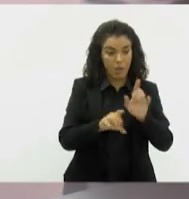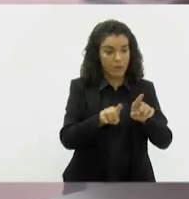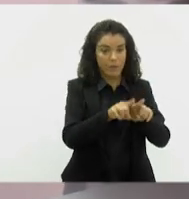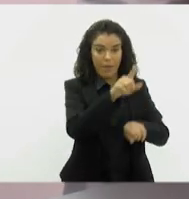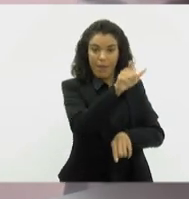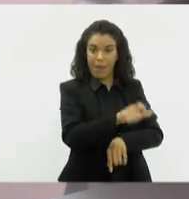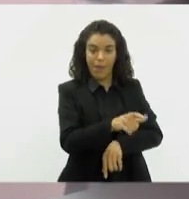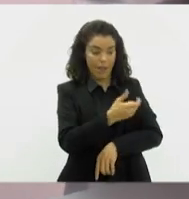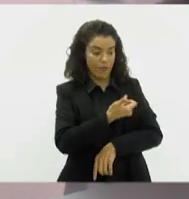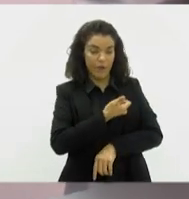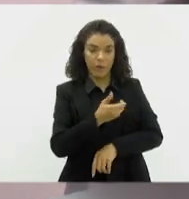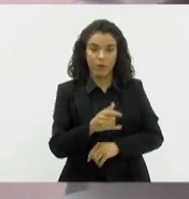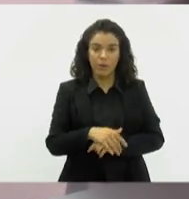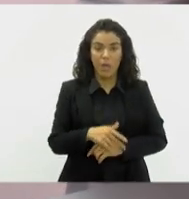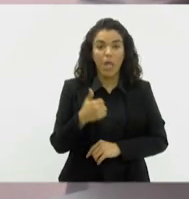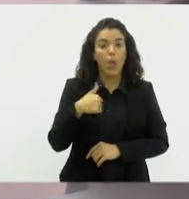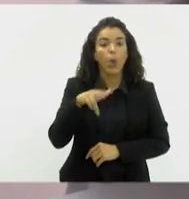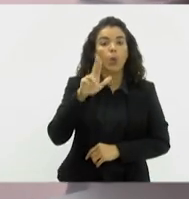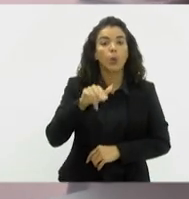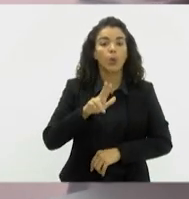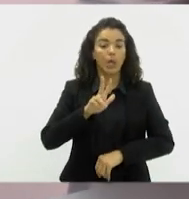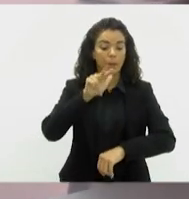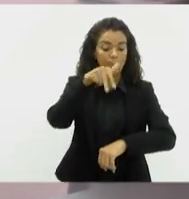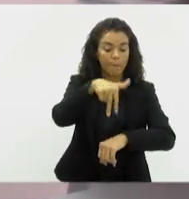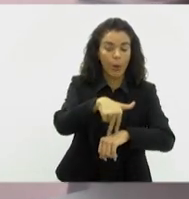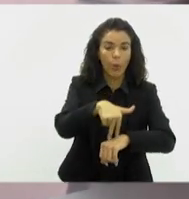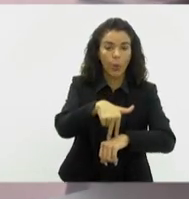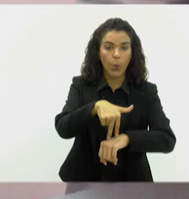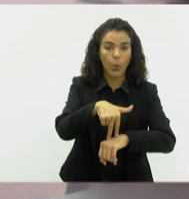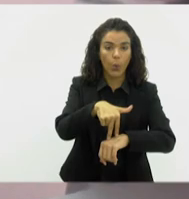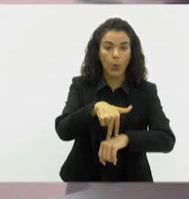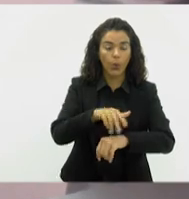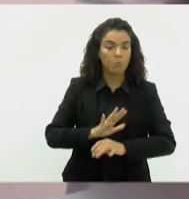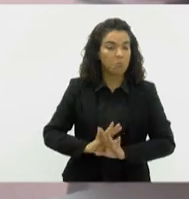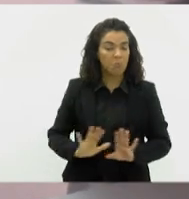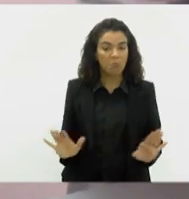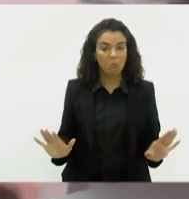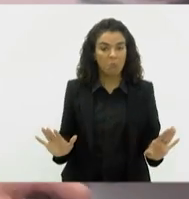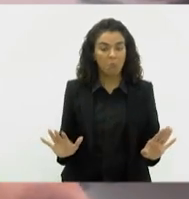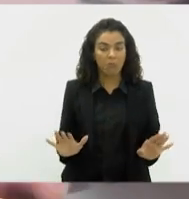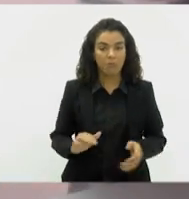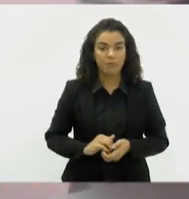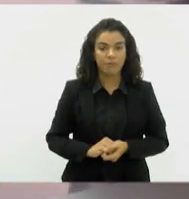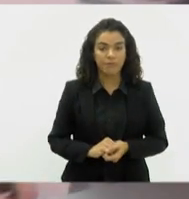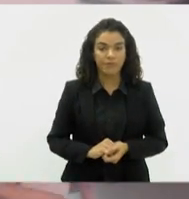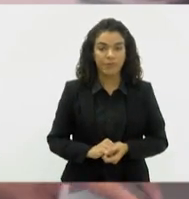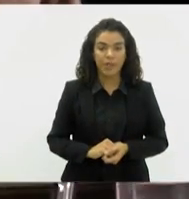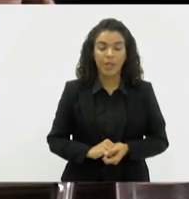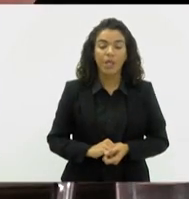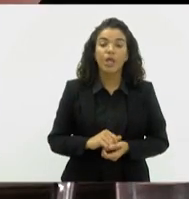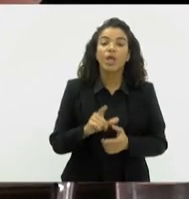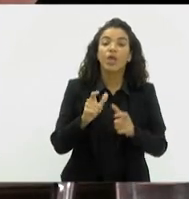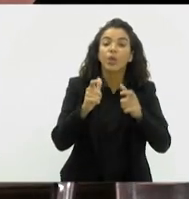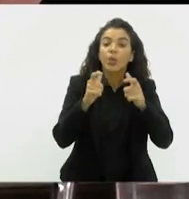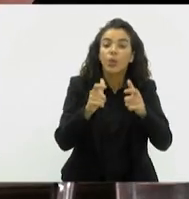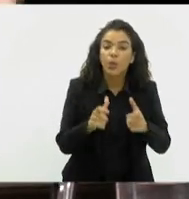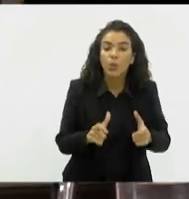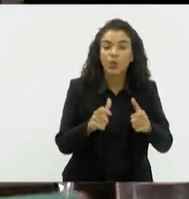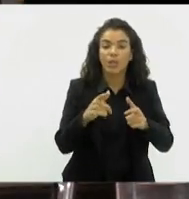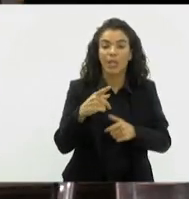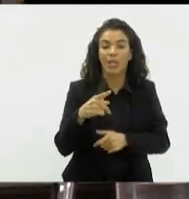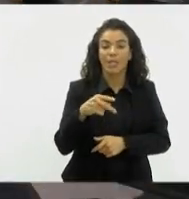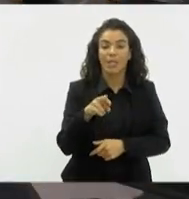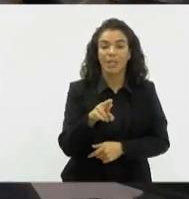Pelo contrário, a fala dela disse, eu nunca pisei e não tenho experiência no tema. Em unidade prisional, mas não em hospital psiquiátrico.